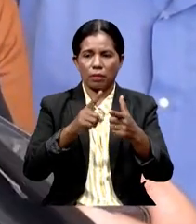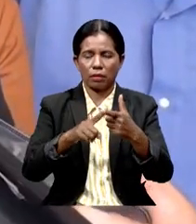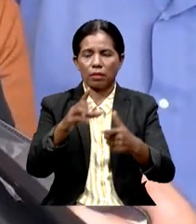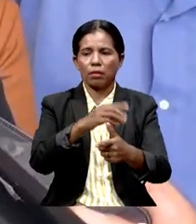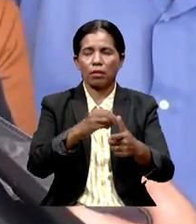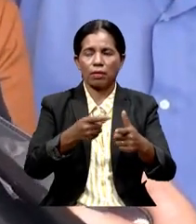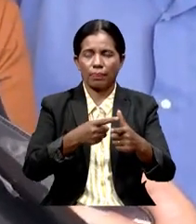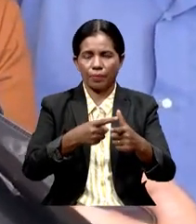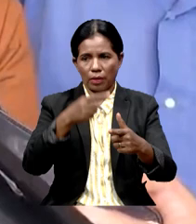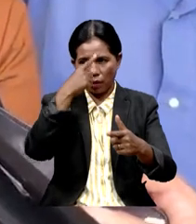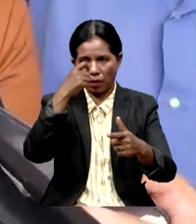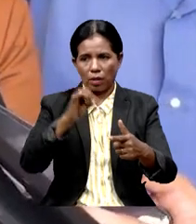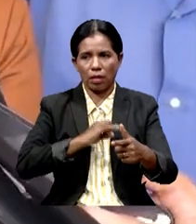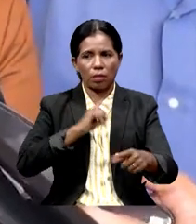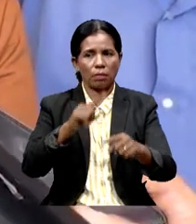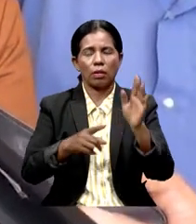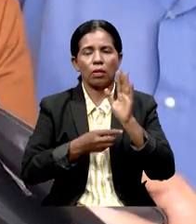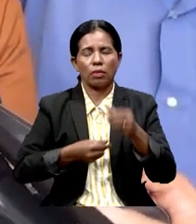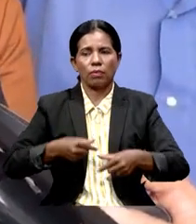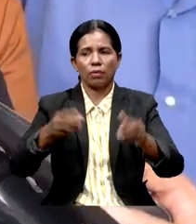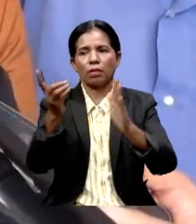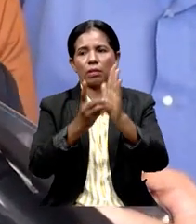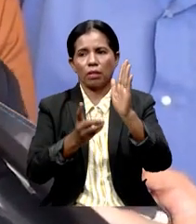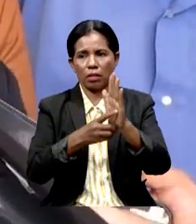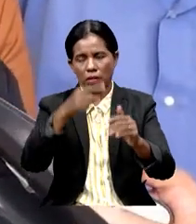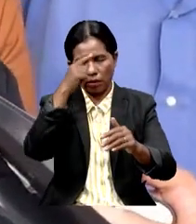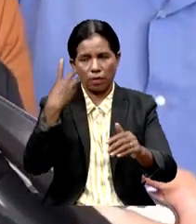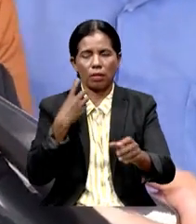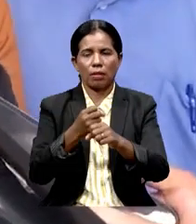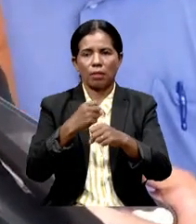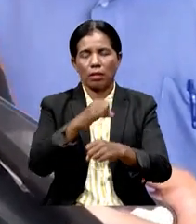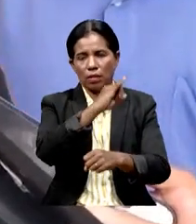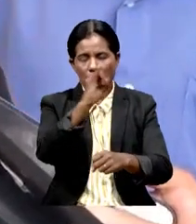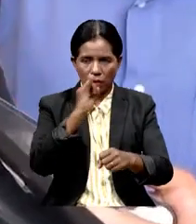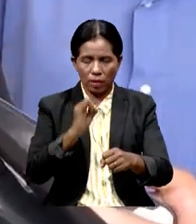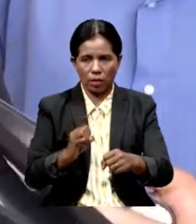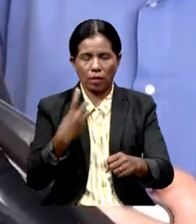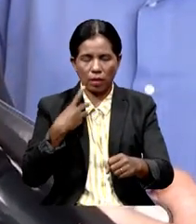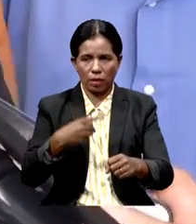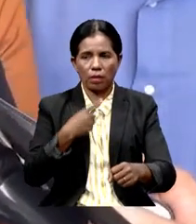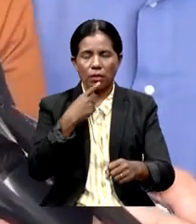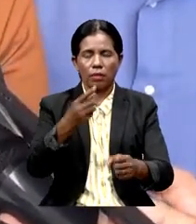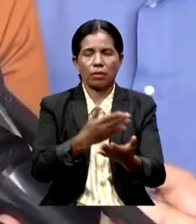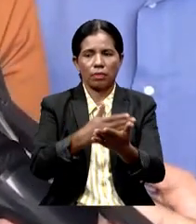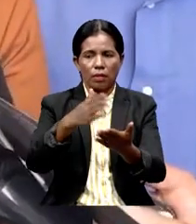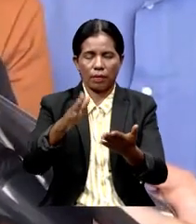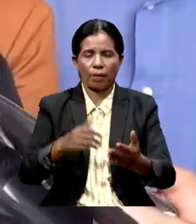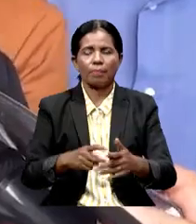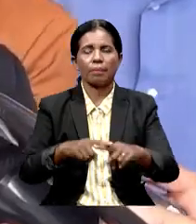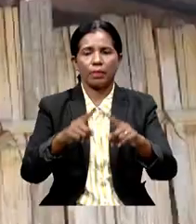até a realidade também há um nível de fodados no caso também há uma certa reverificação antes de até a distribuição.